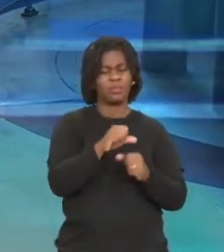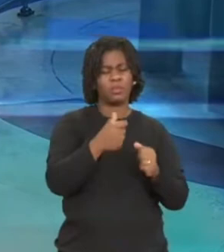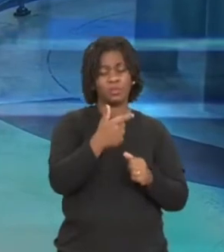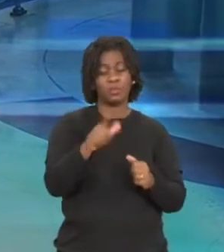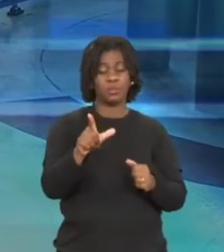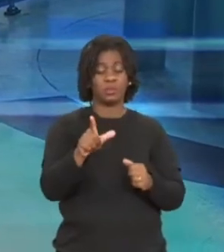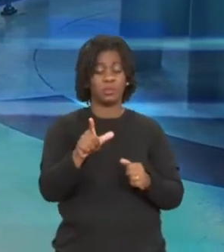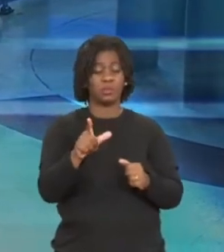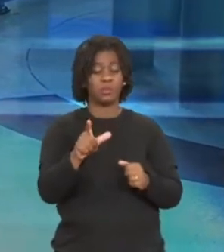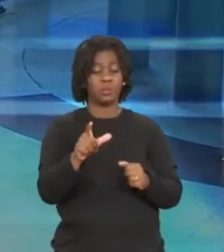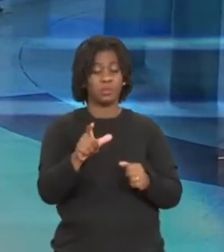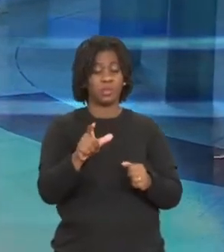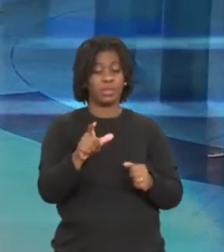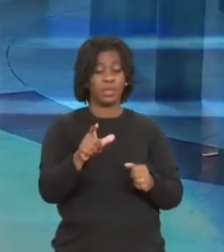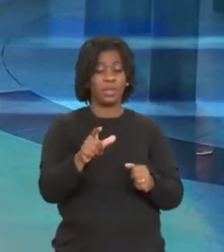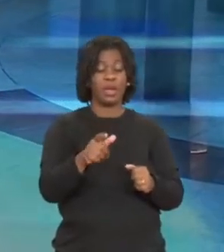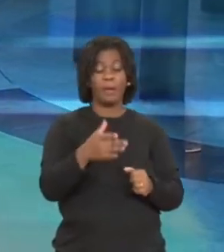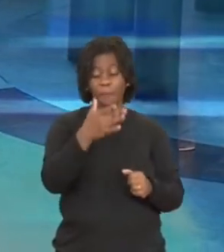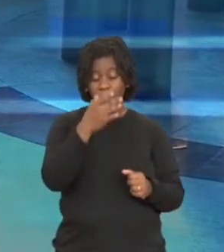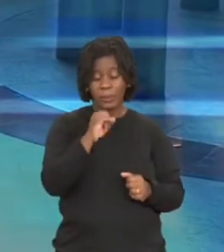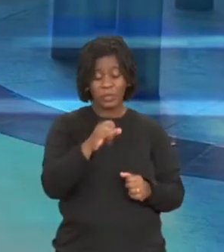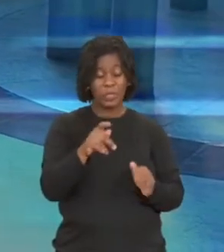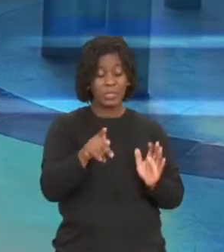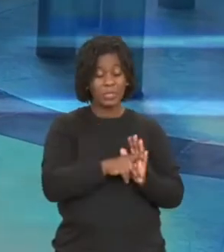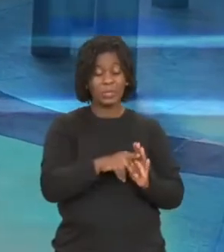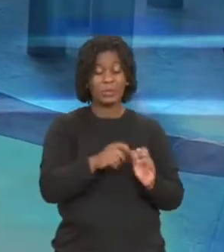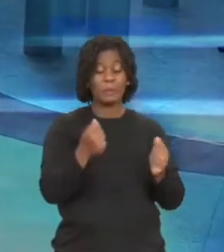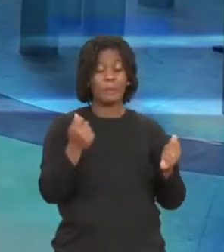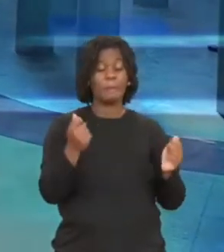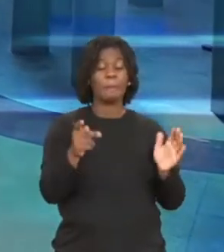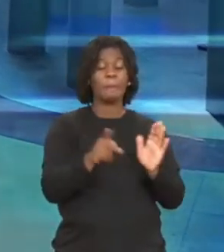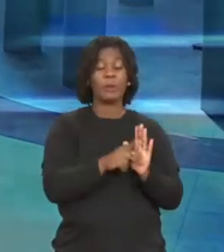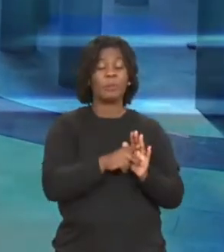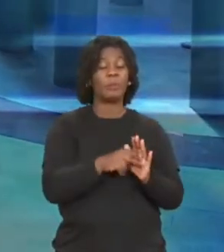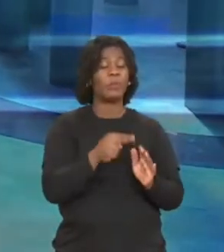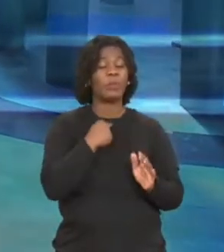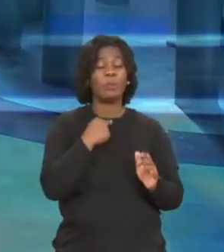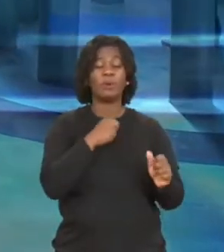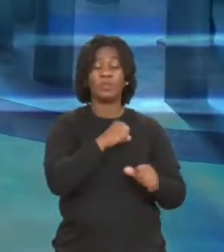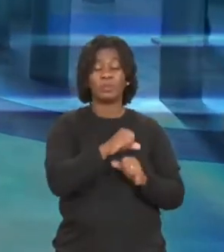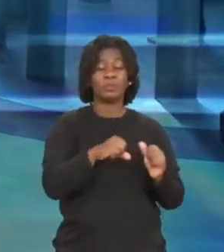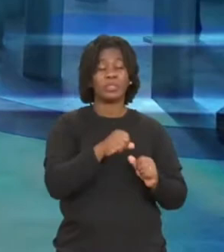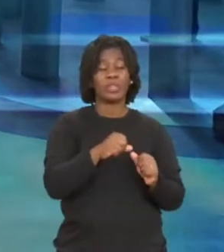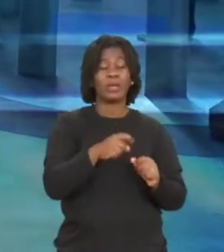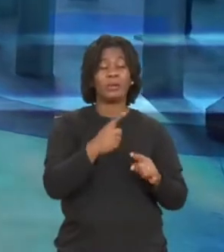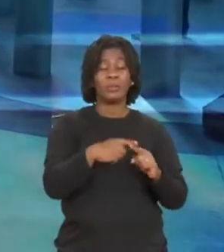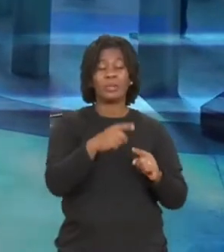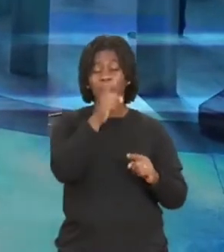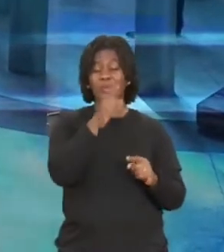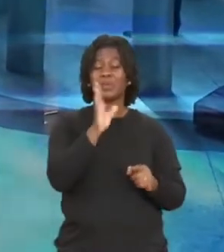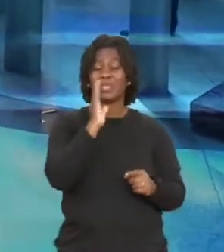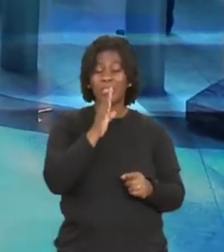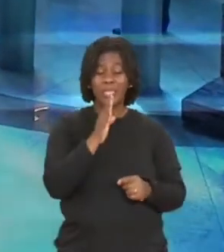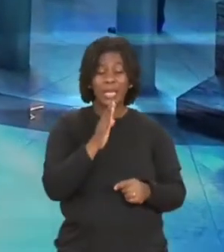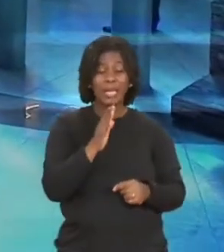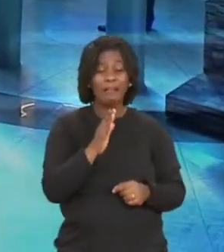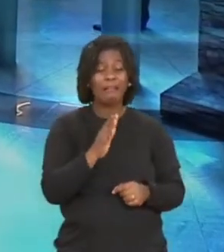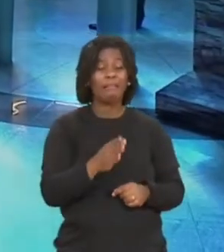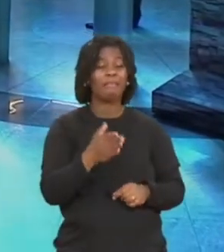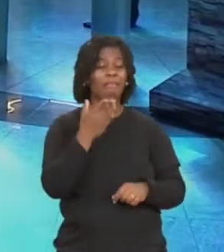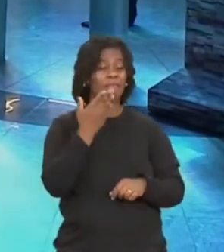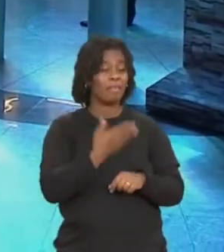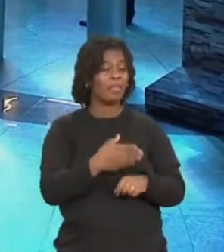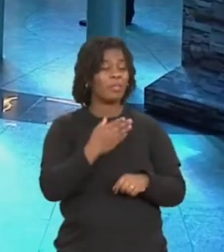nem ele mesmo, porque essa pessoa já tentou mudar várias vezes